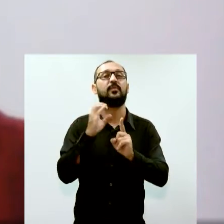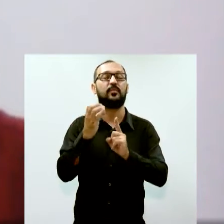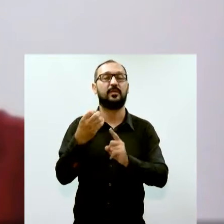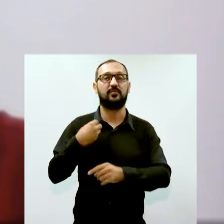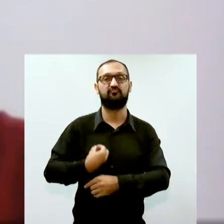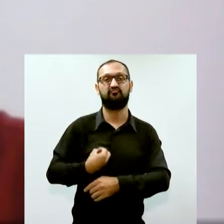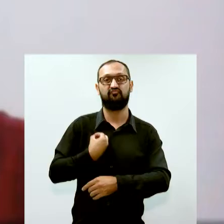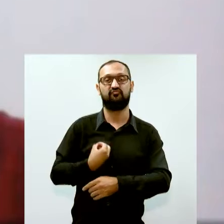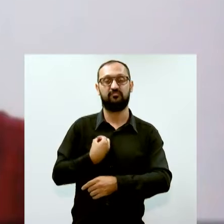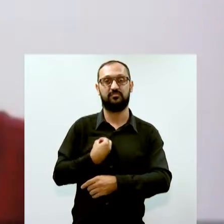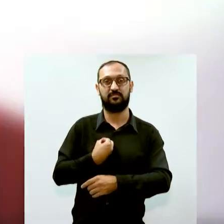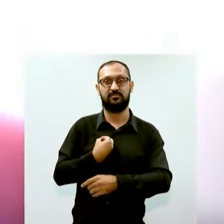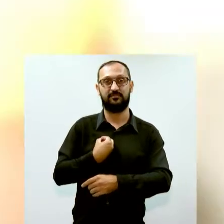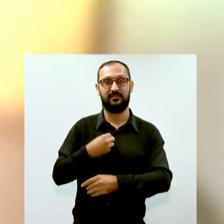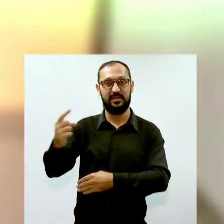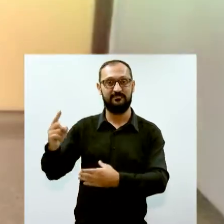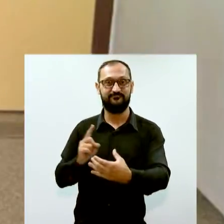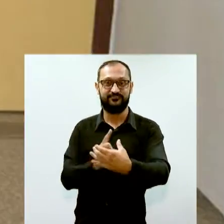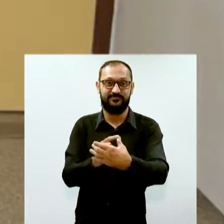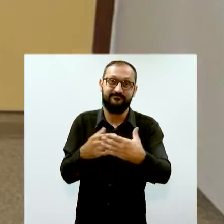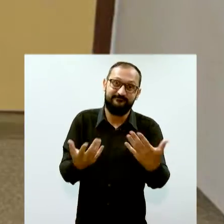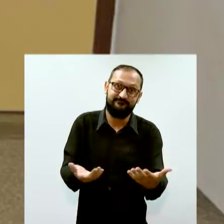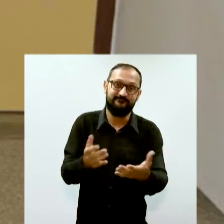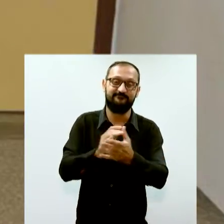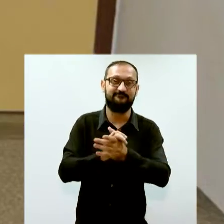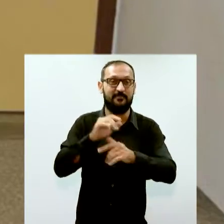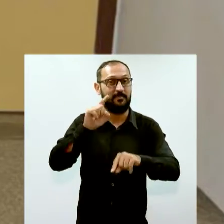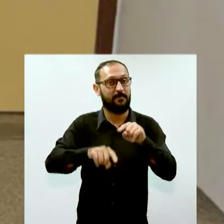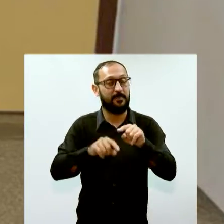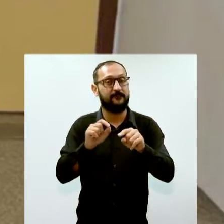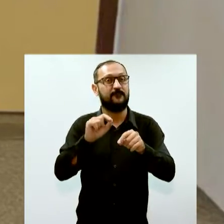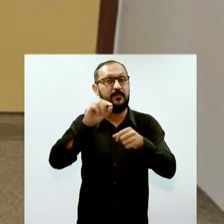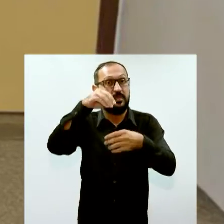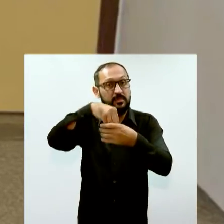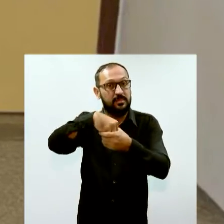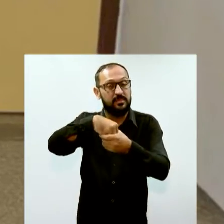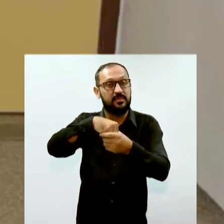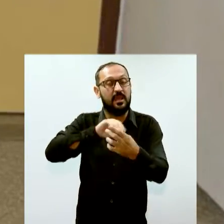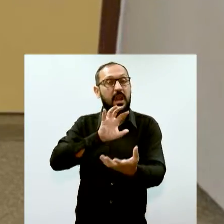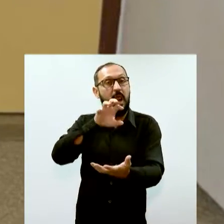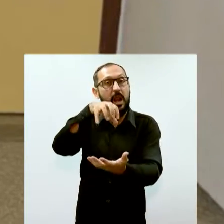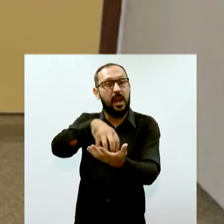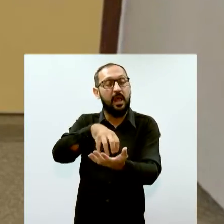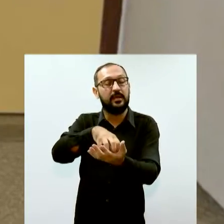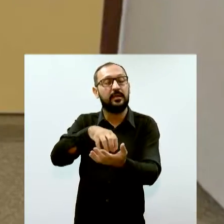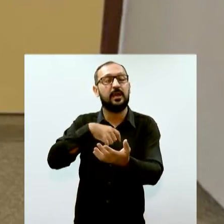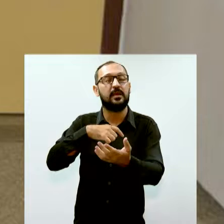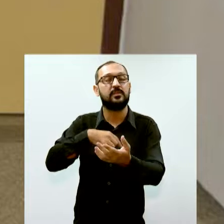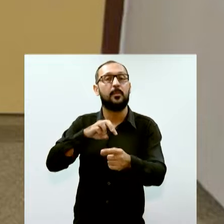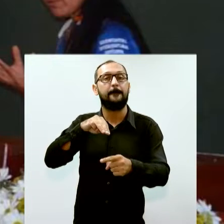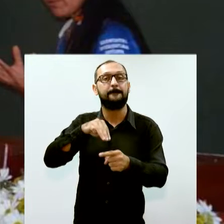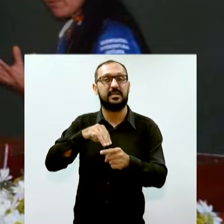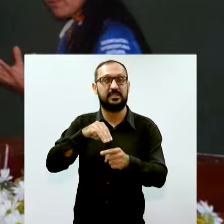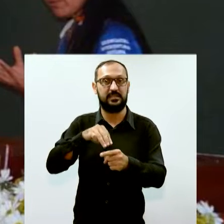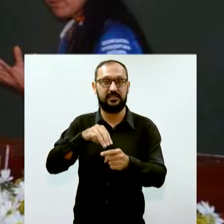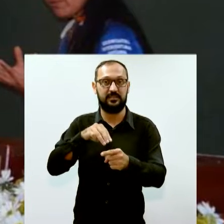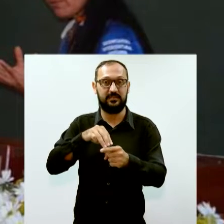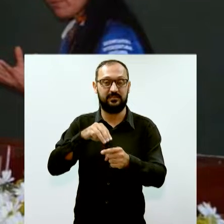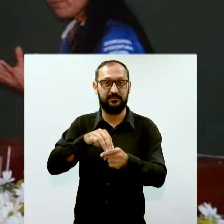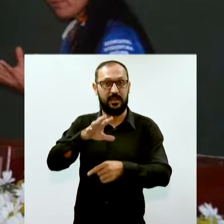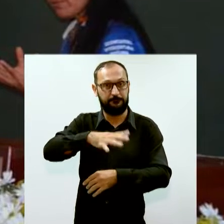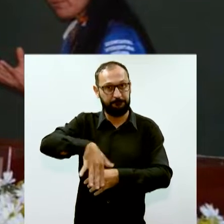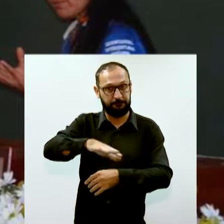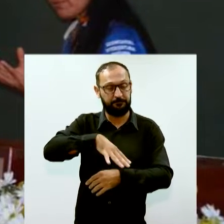eles estavam inseridos, né? É importante ressaltar que o material foi produzido nas aldeias de Miranda, na rede municipal de